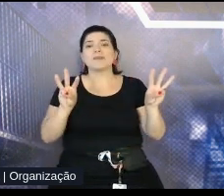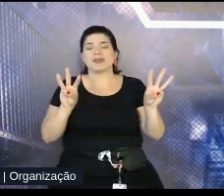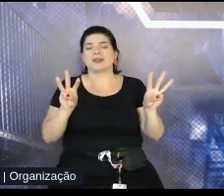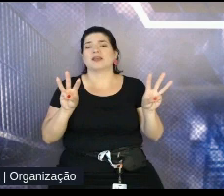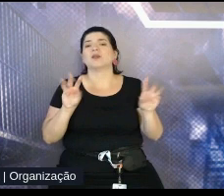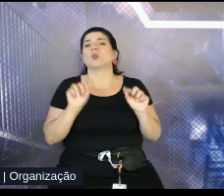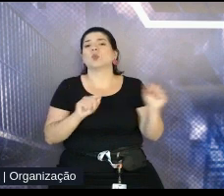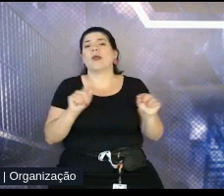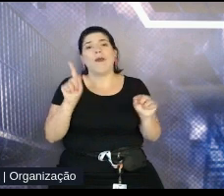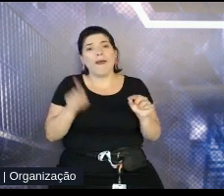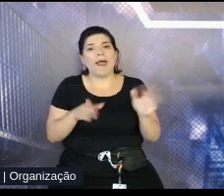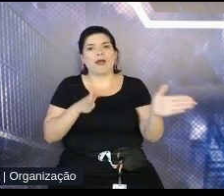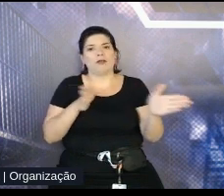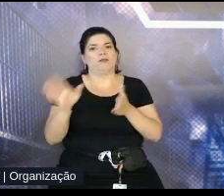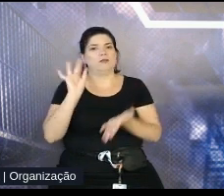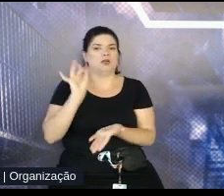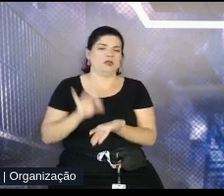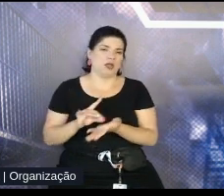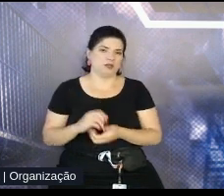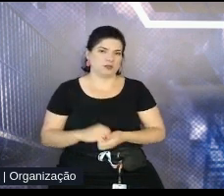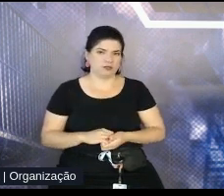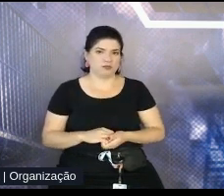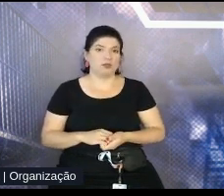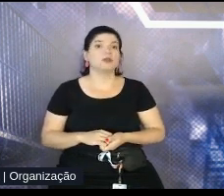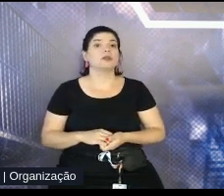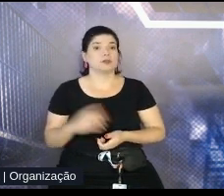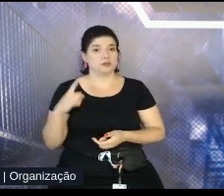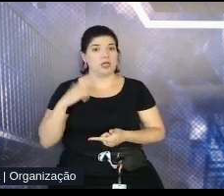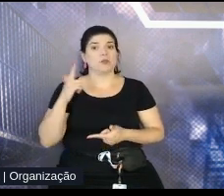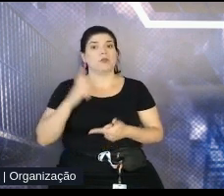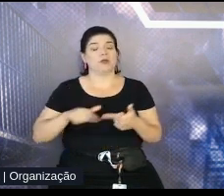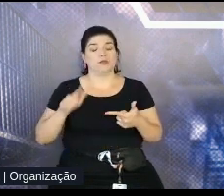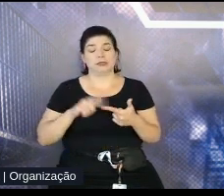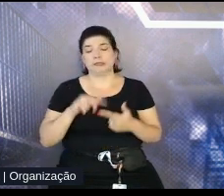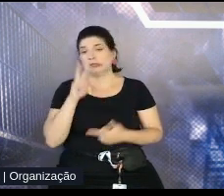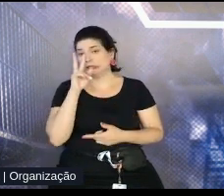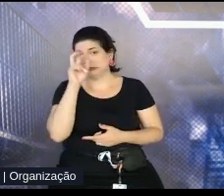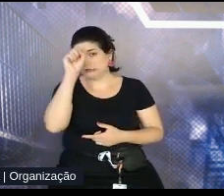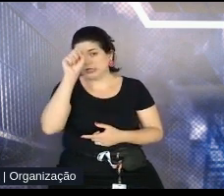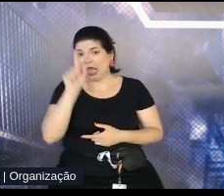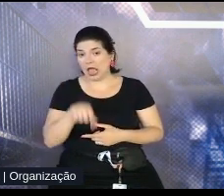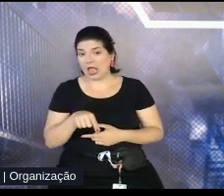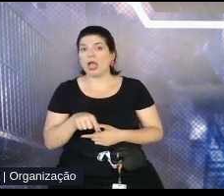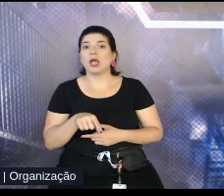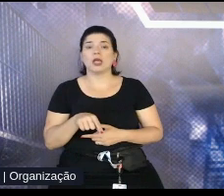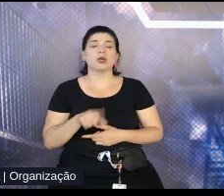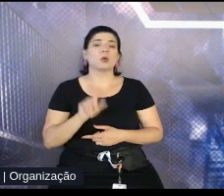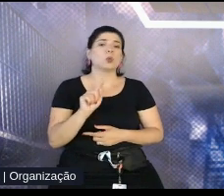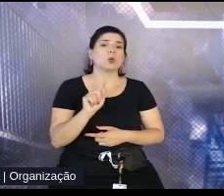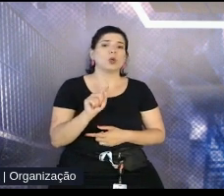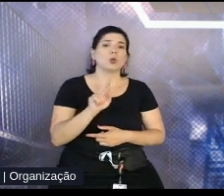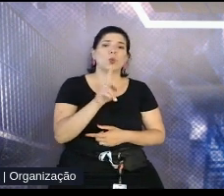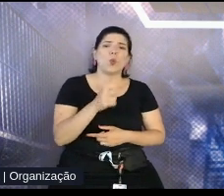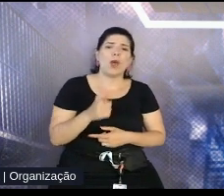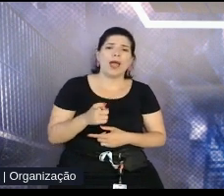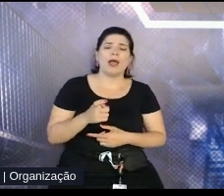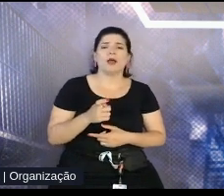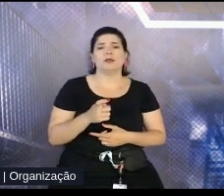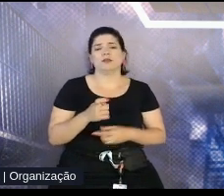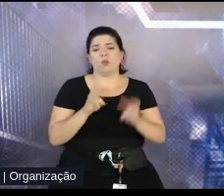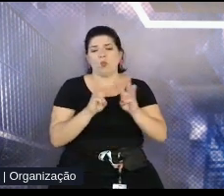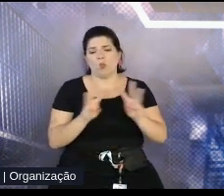são acessíveis, né? Então, a gente tem um problema grande, isso não só para web, isso para mobile, isso para